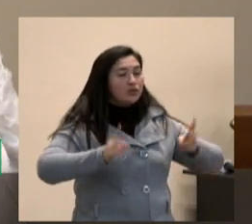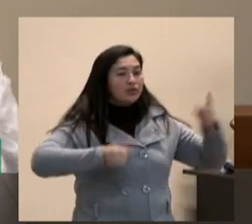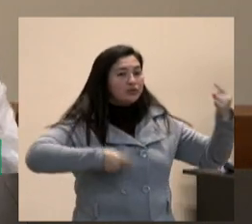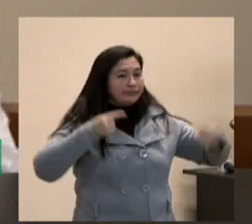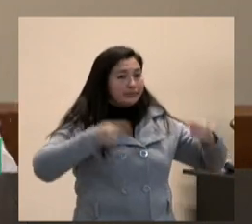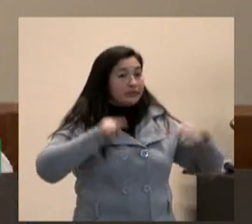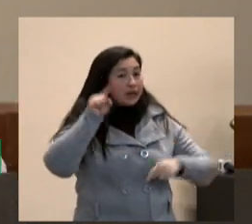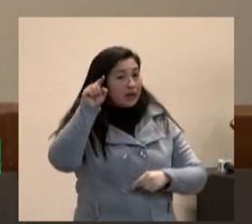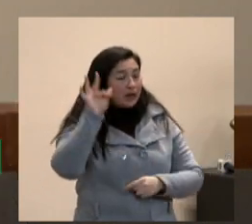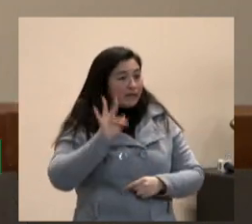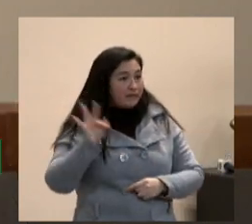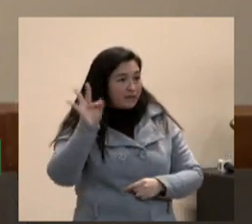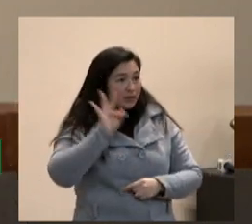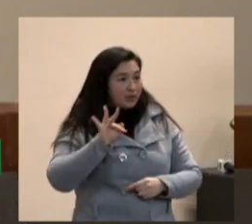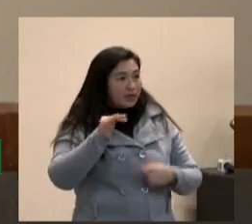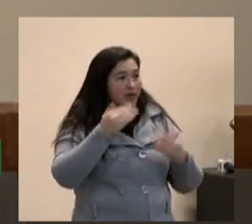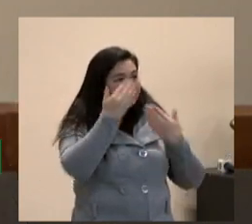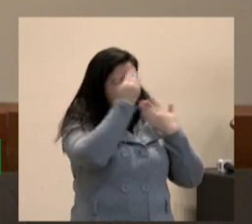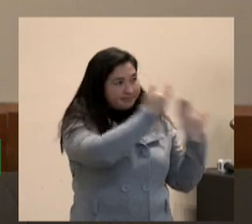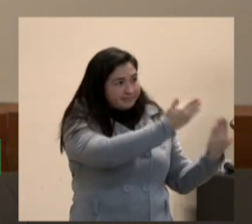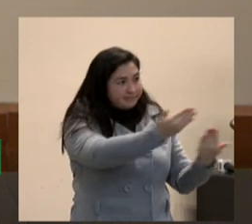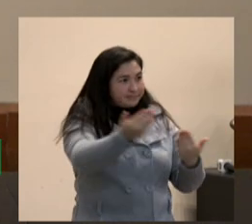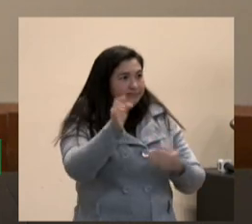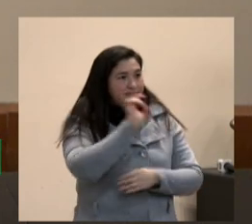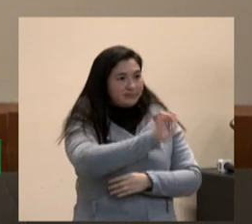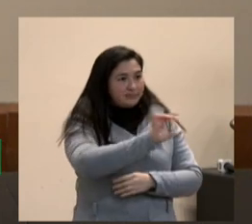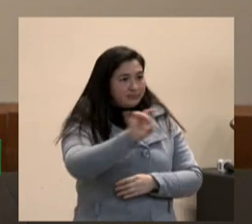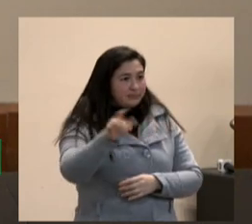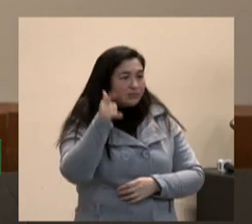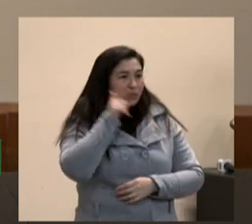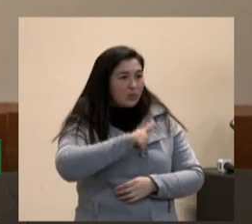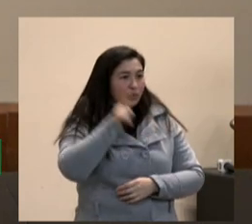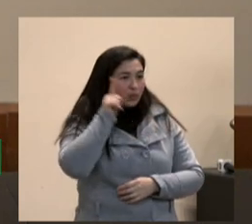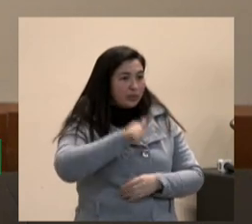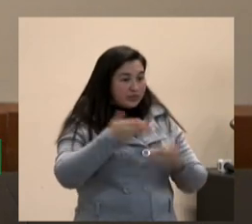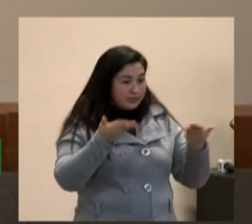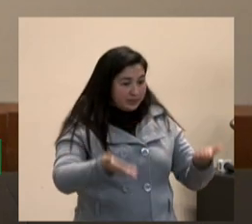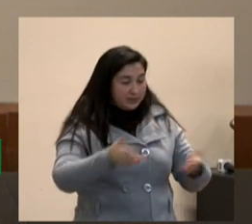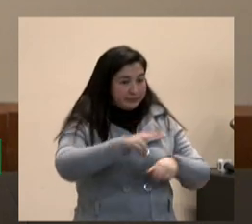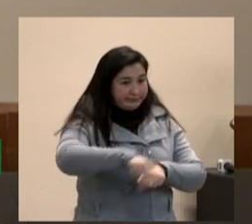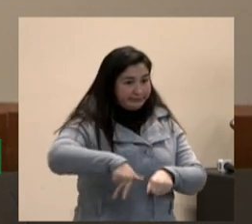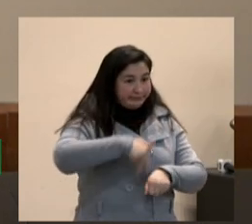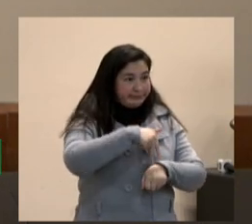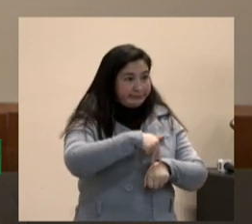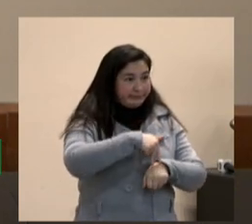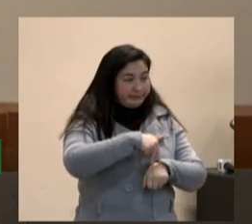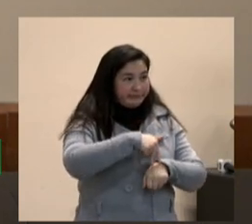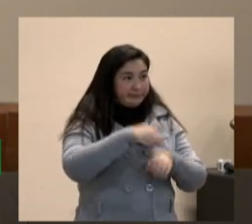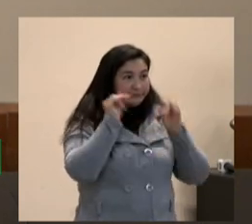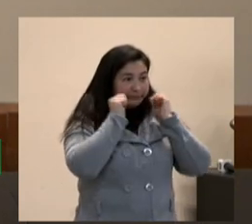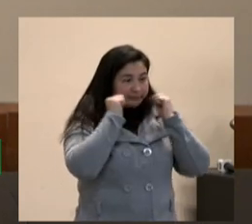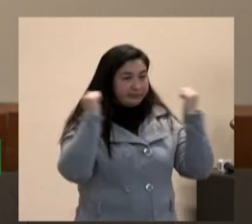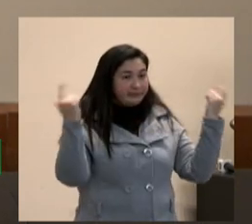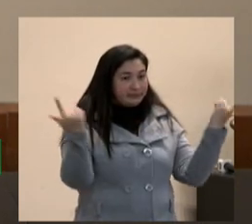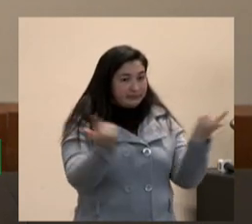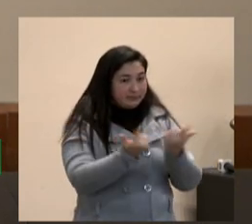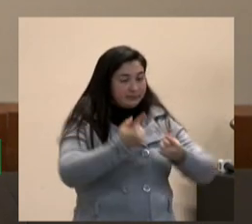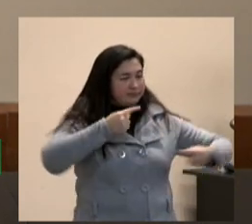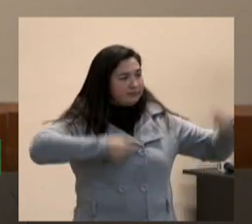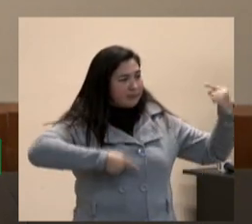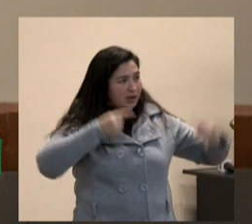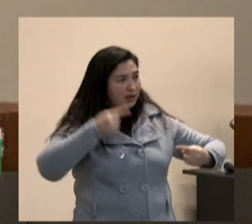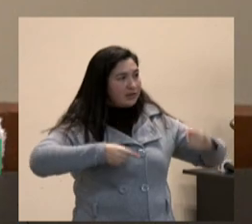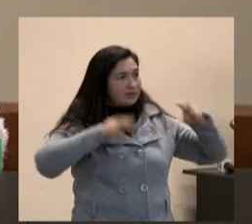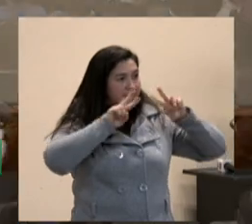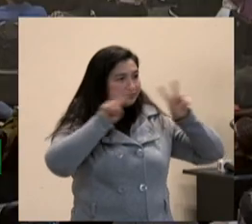na nossa universidade. Tá bom? Então, agradeço a oportunidade de estar aqui na ALESC discutindo sobre